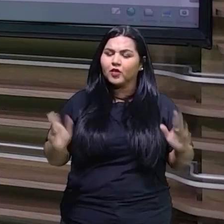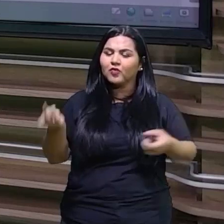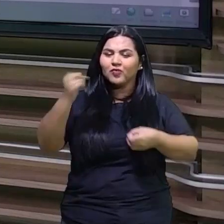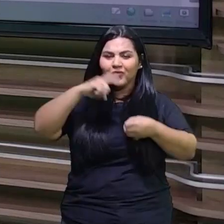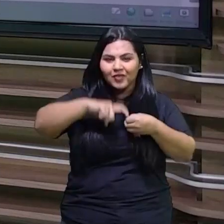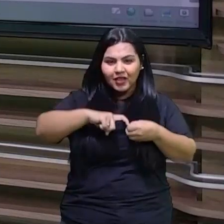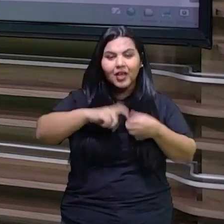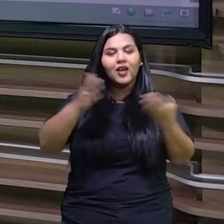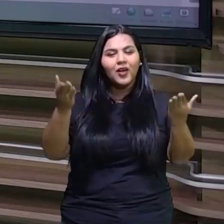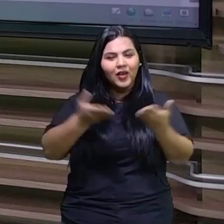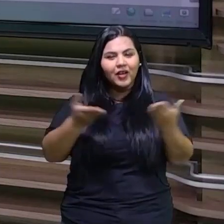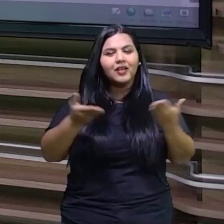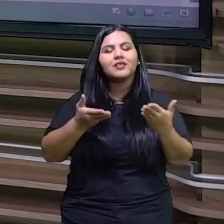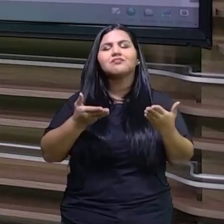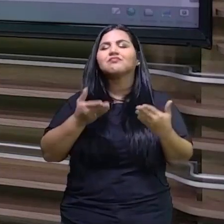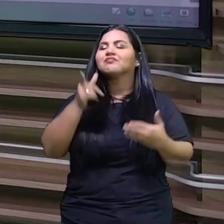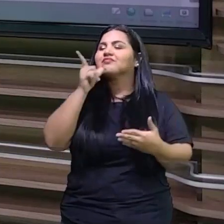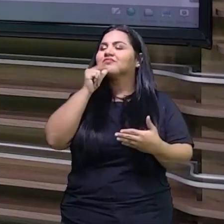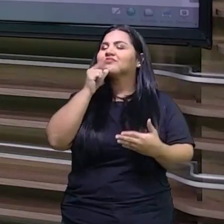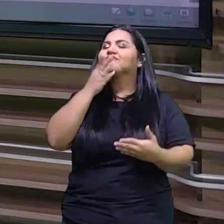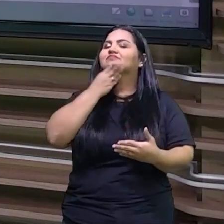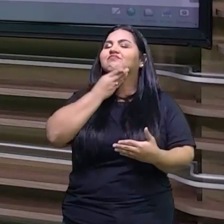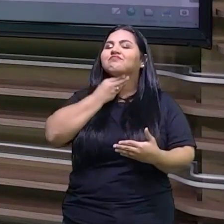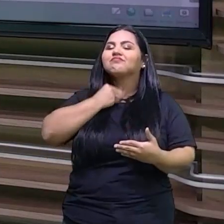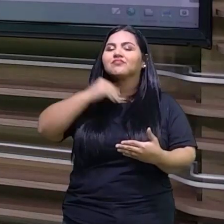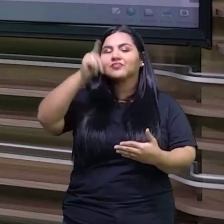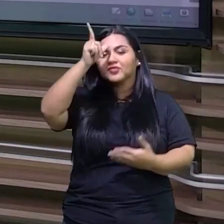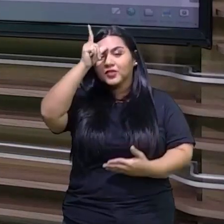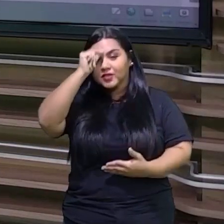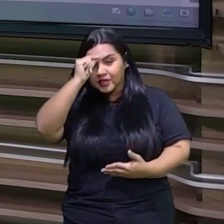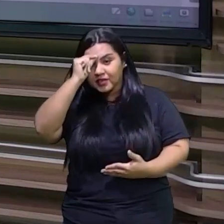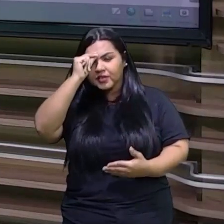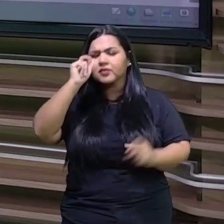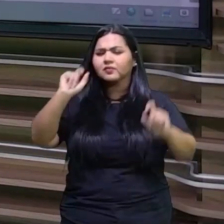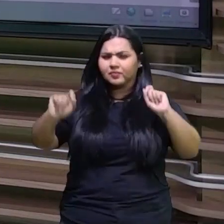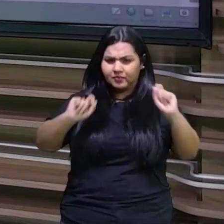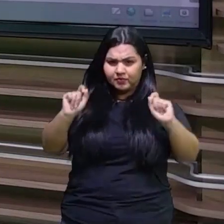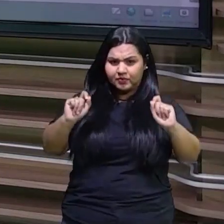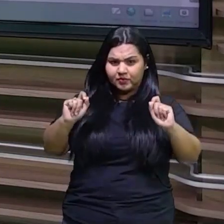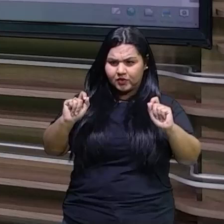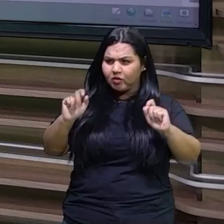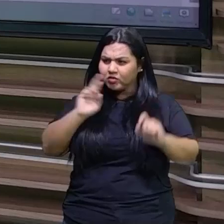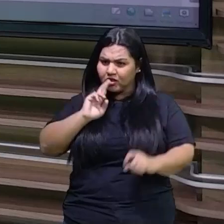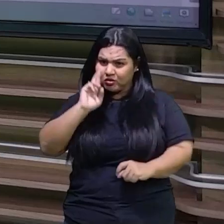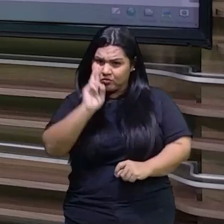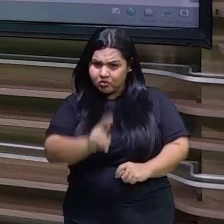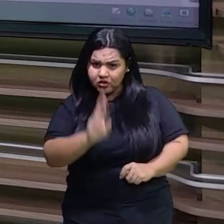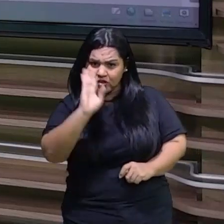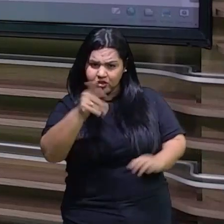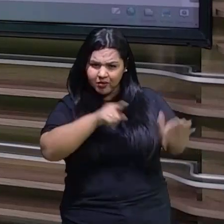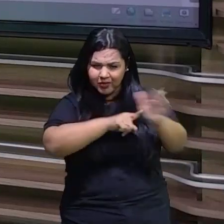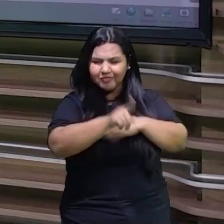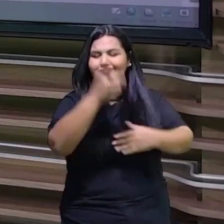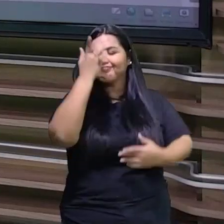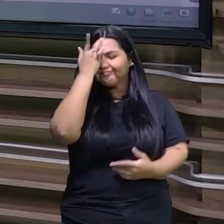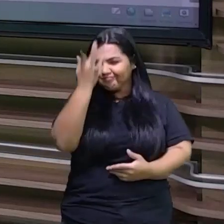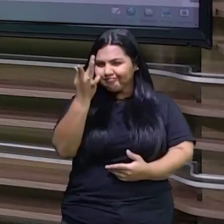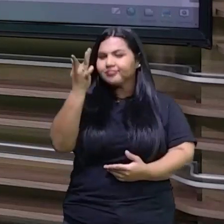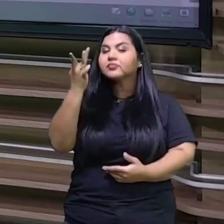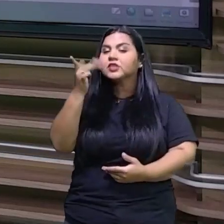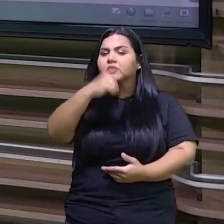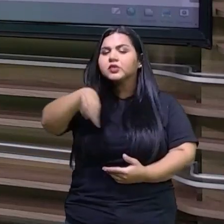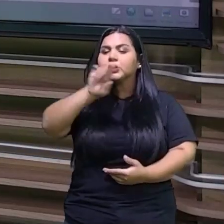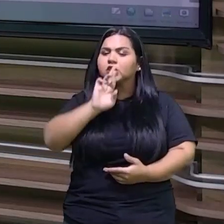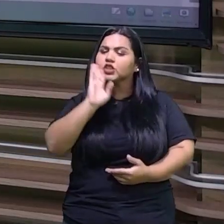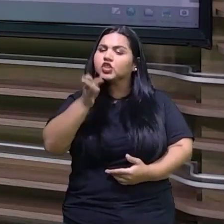Voltamos, agora sim, a garganta está com a água, tudo tranquilo. E aí, resolveram as questões? Fácil demais, né? Se você